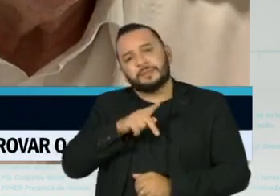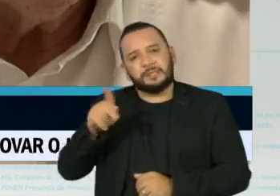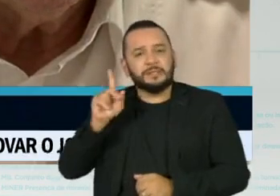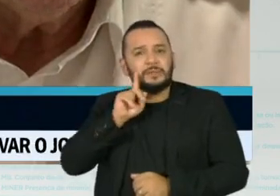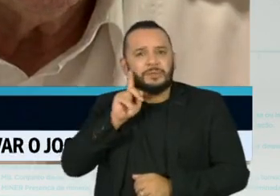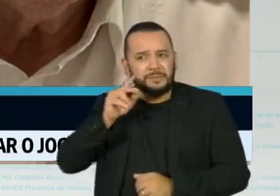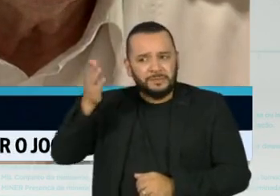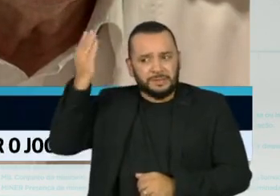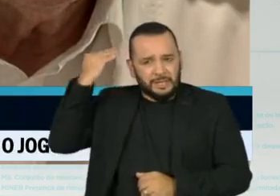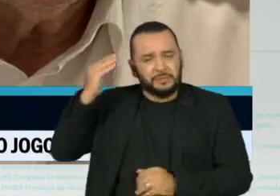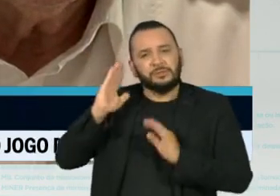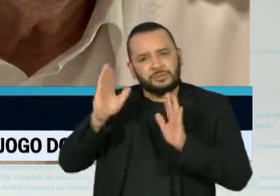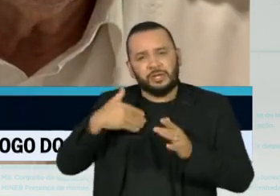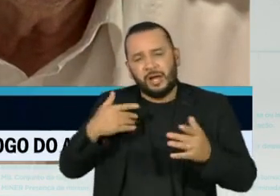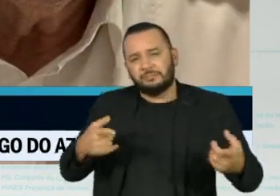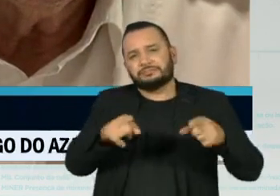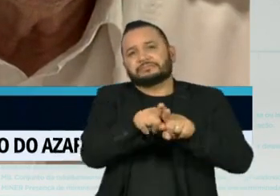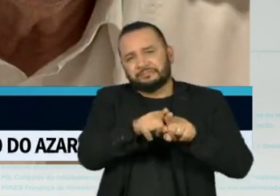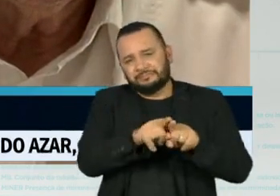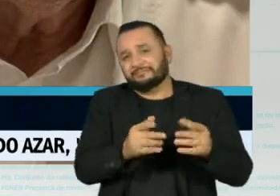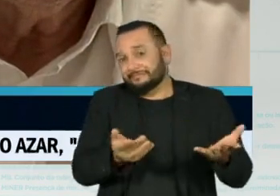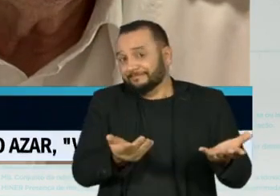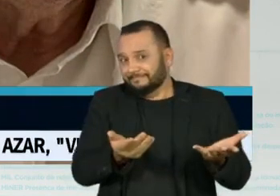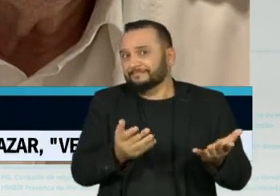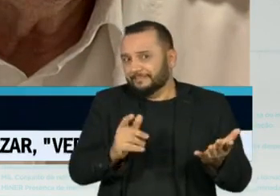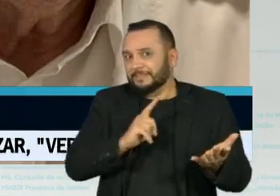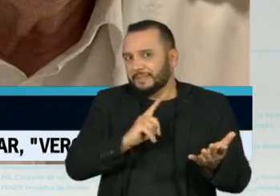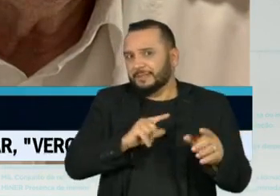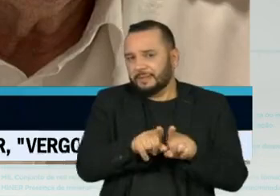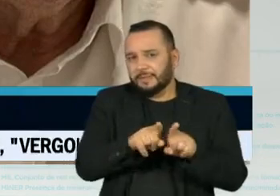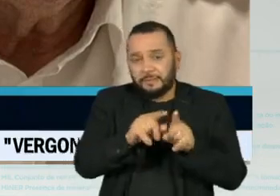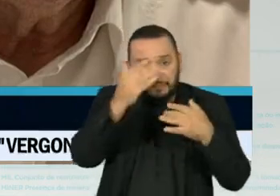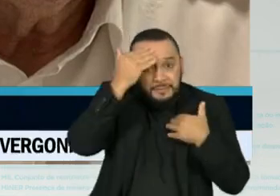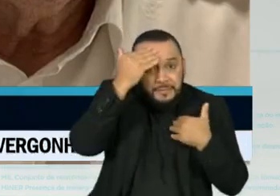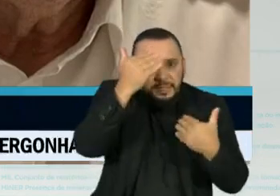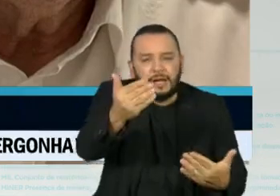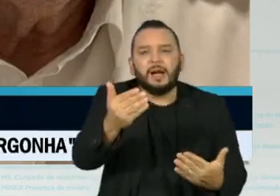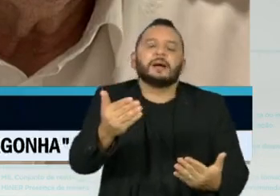Embaixador Renato Marques, a gente agradece muito a sua participação aqui no Jornal da Cultura. Muito obrigada. Boa noite.